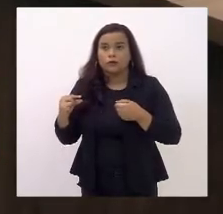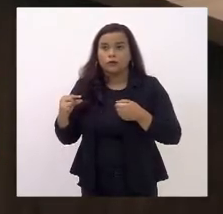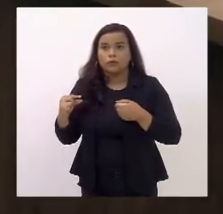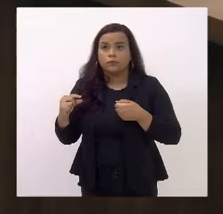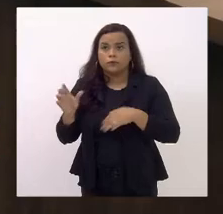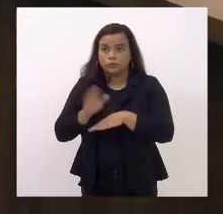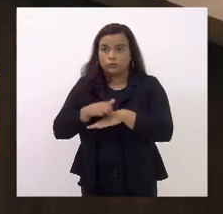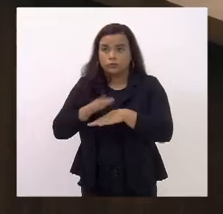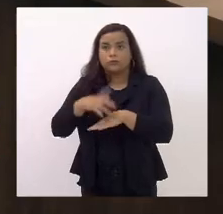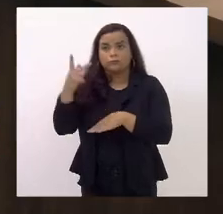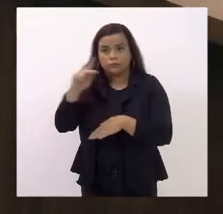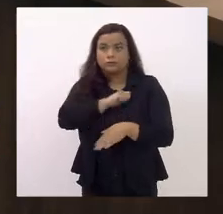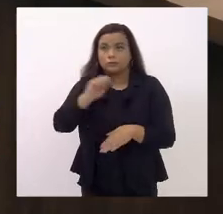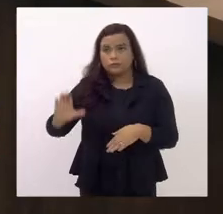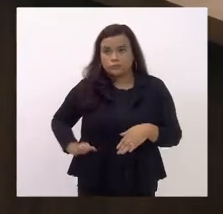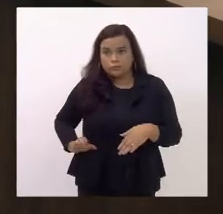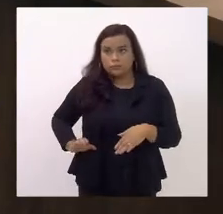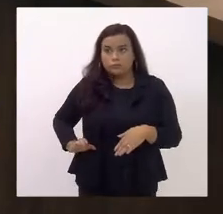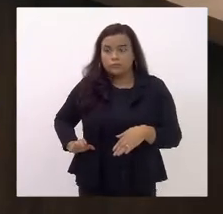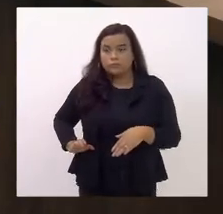de Vossa Excelência